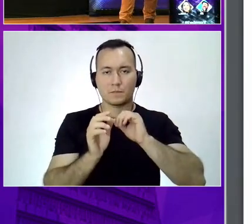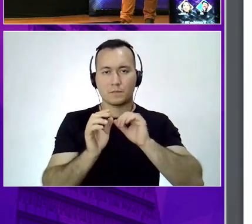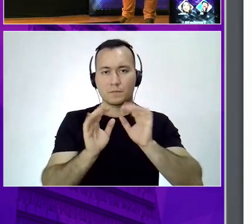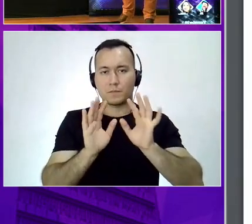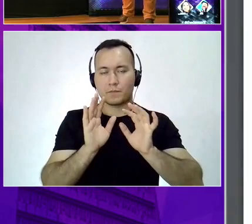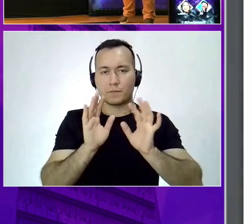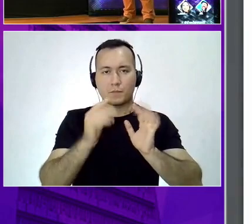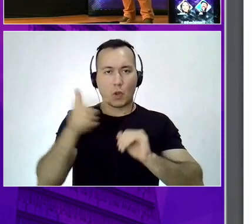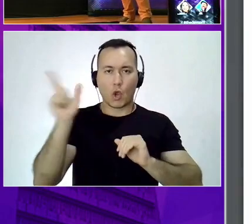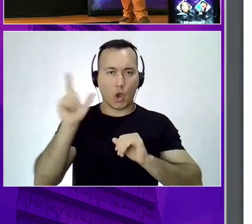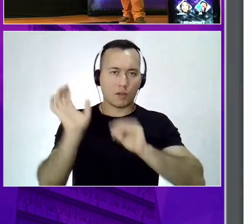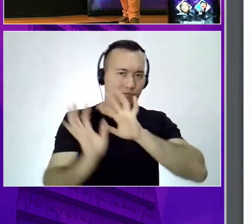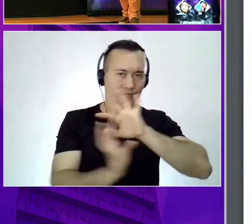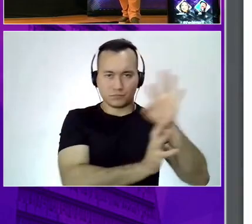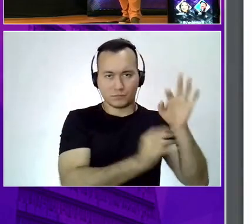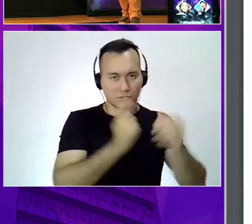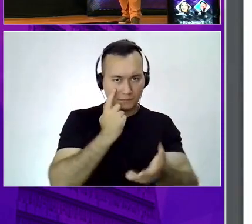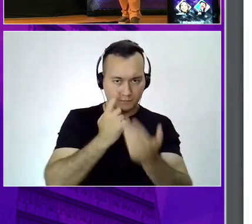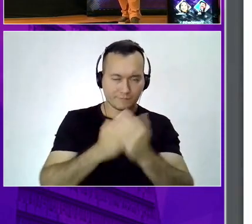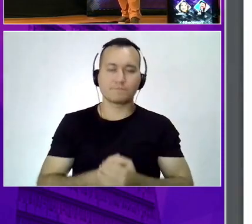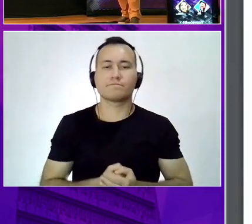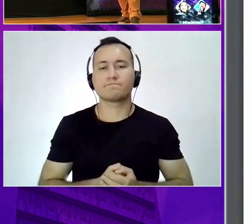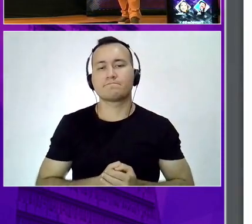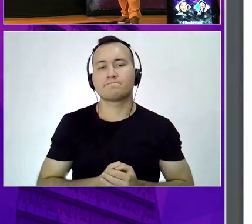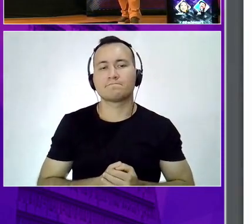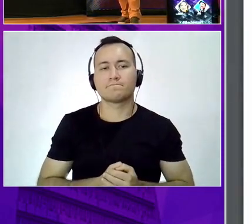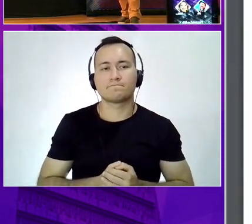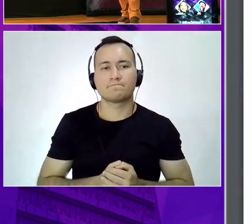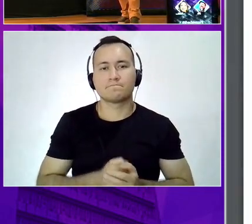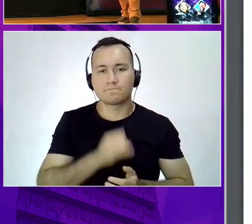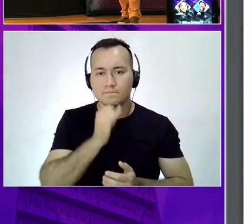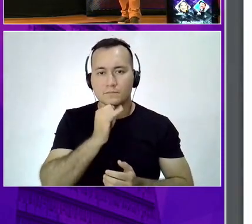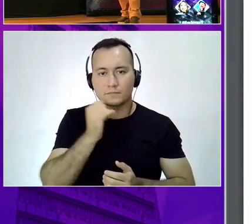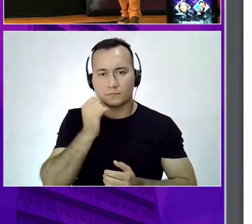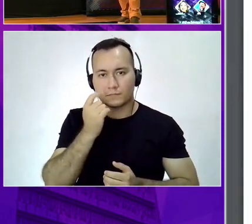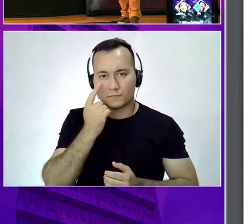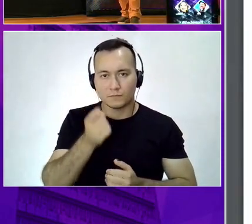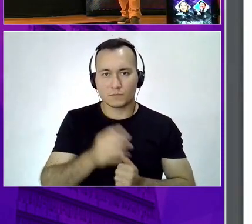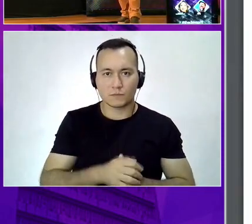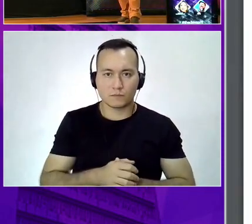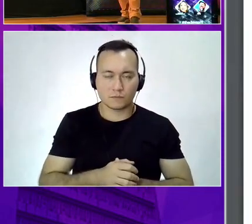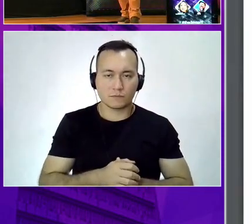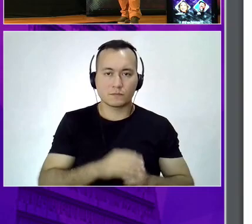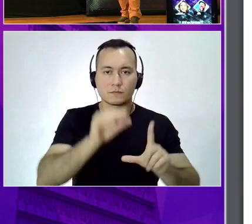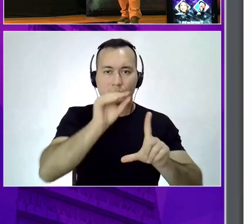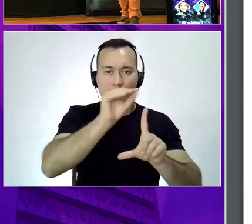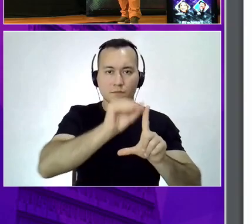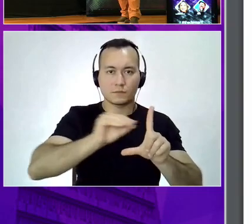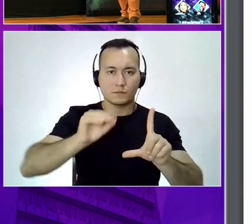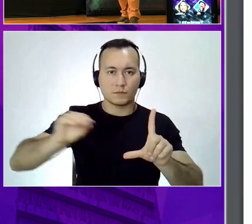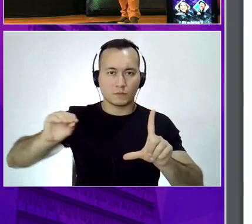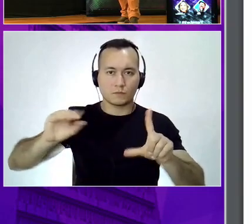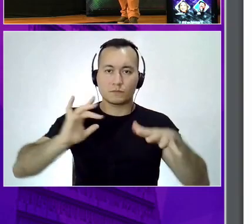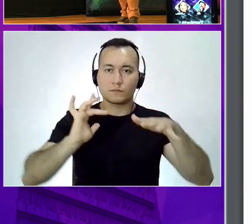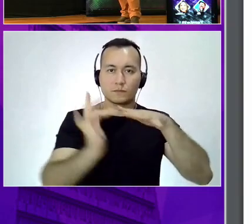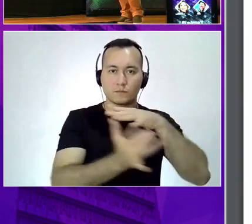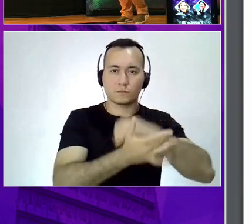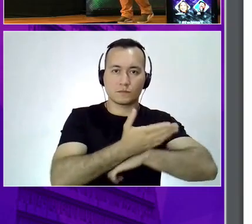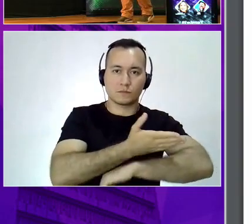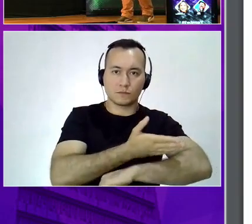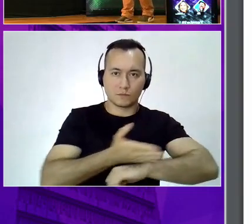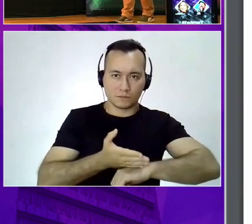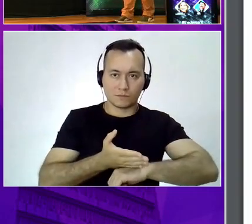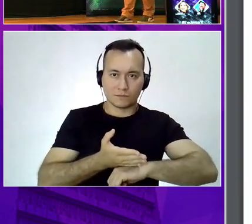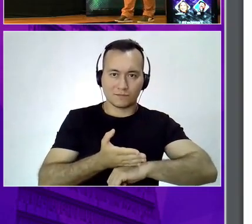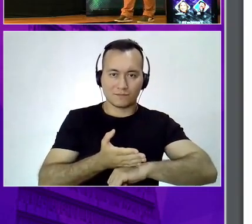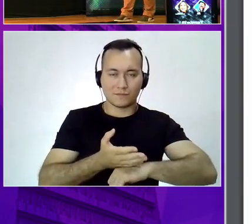Uma das análises, né, que surgiu no Kanban Maturity Model e que eu sinto que faltava, eu fazia de uma maneira empírica, e o